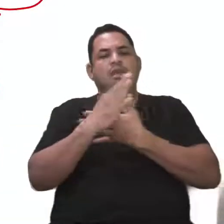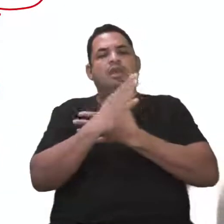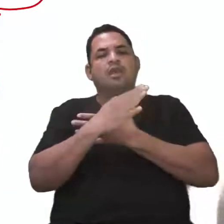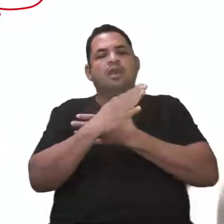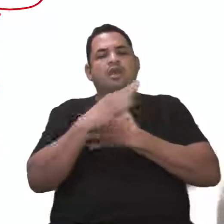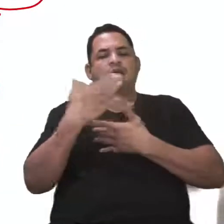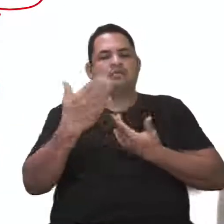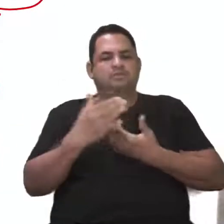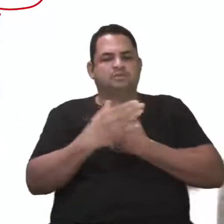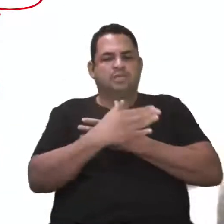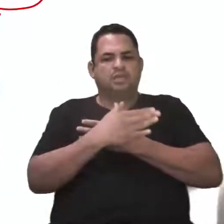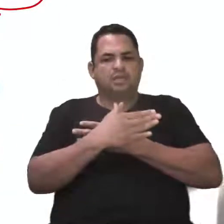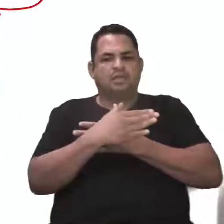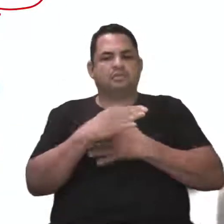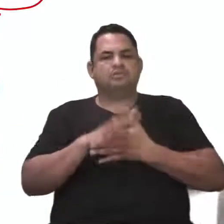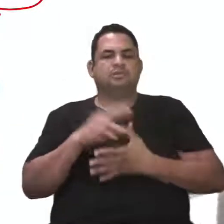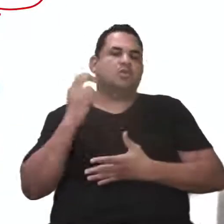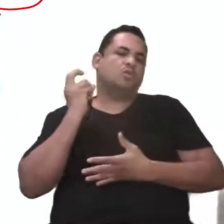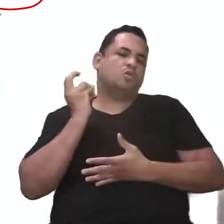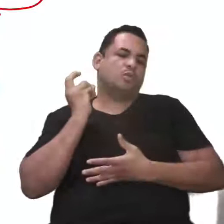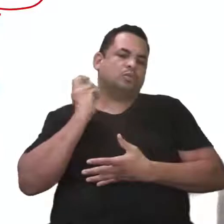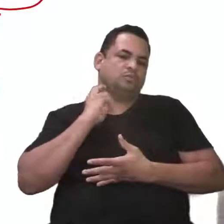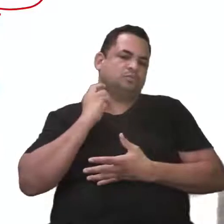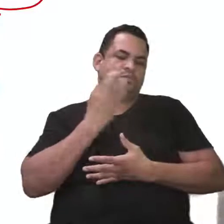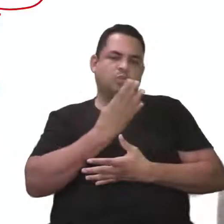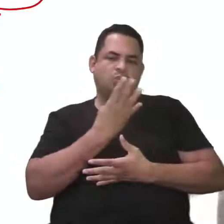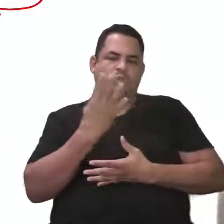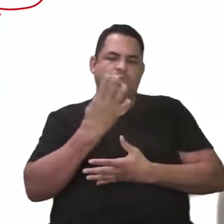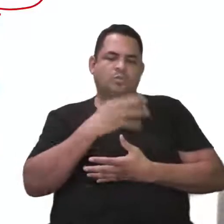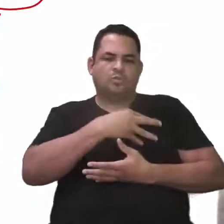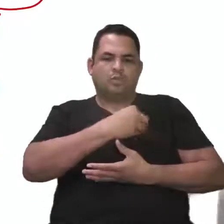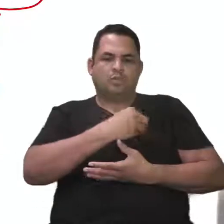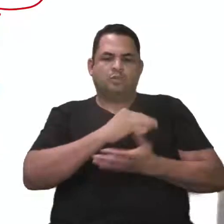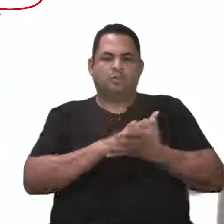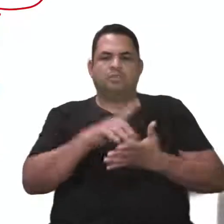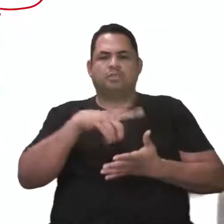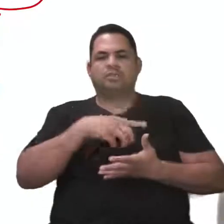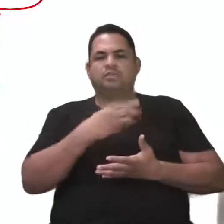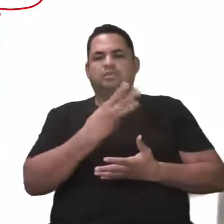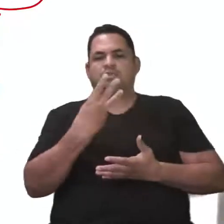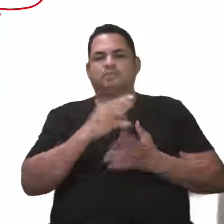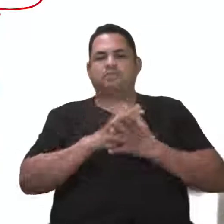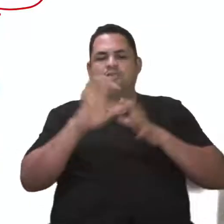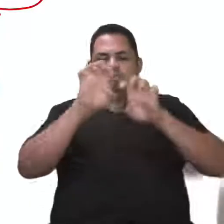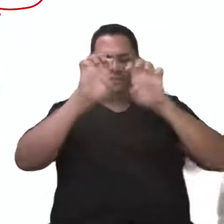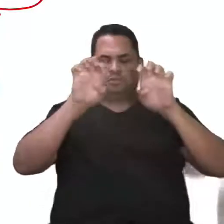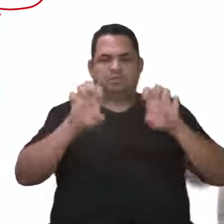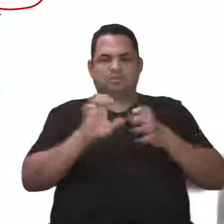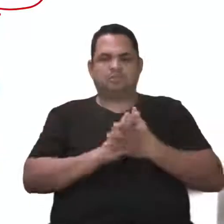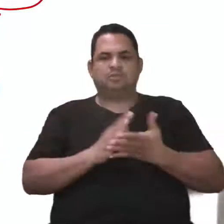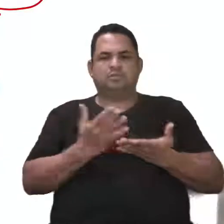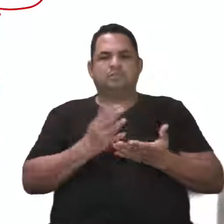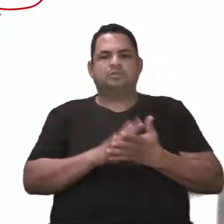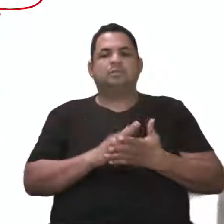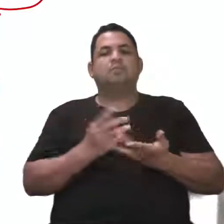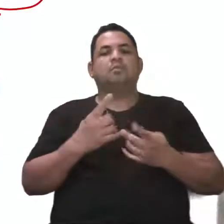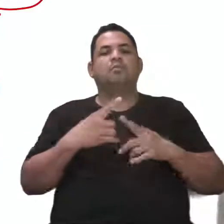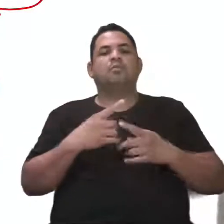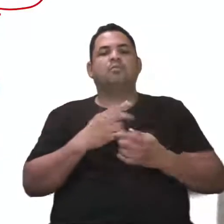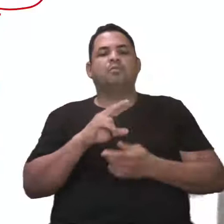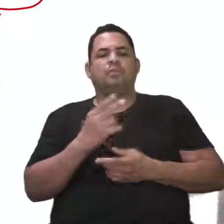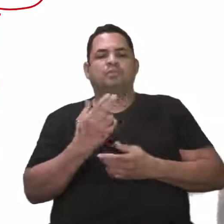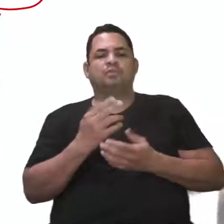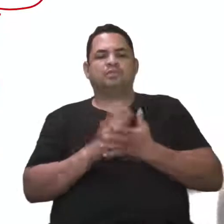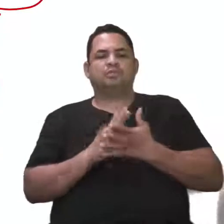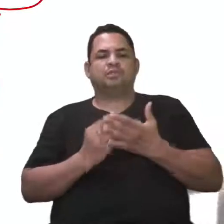morcego. Desses 4 mamíferos, essas 3 estruturas são homólogas entre si, pois todas